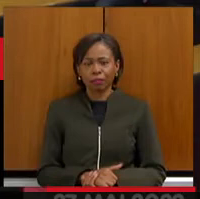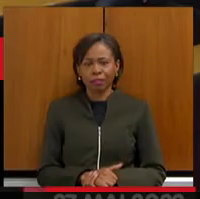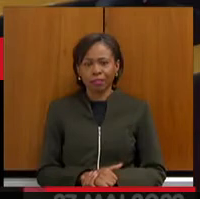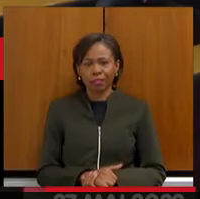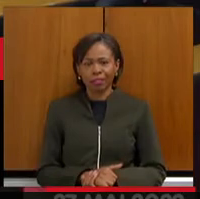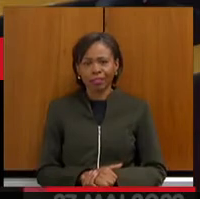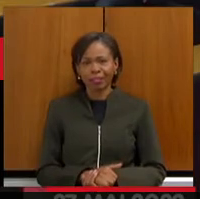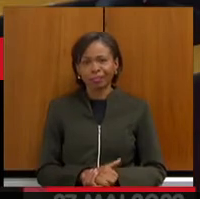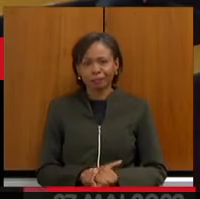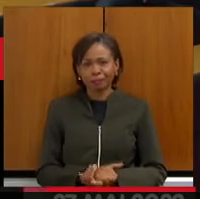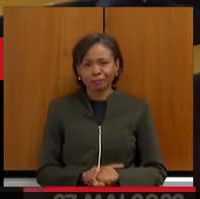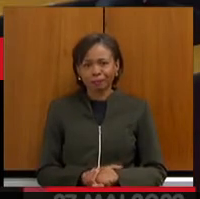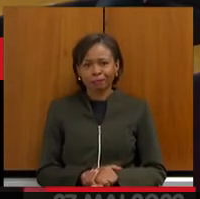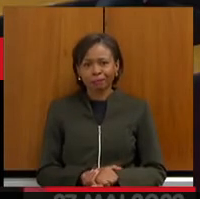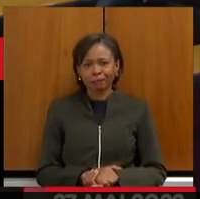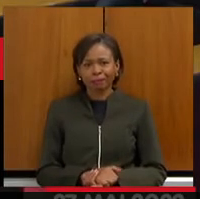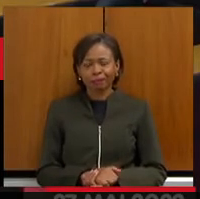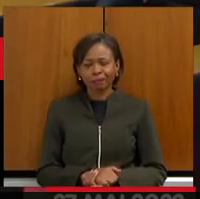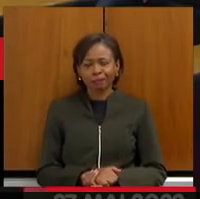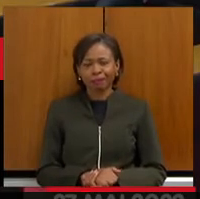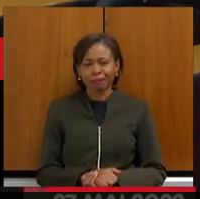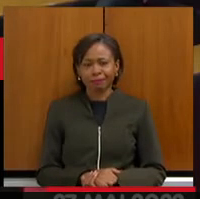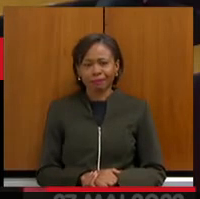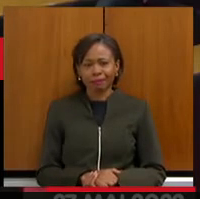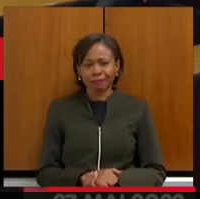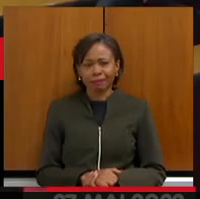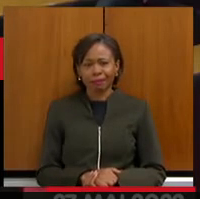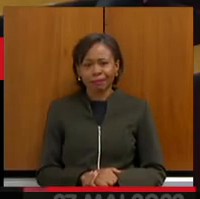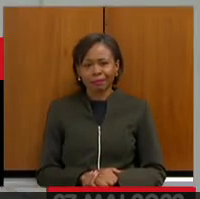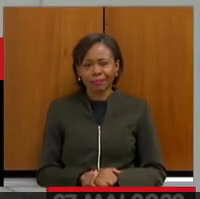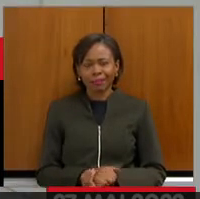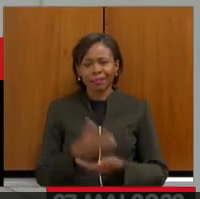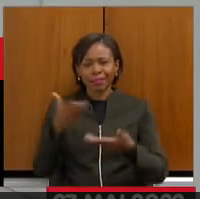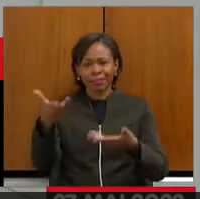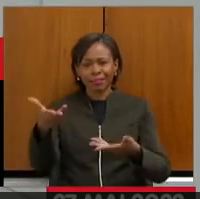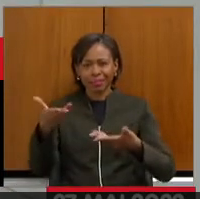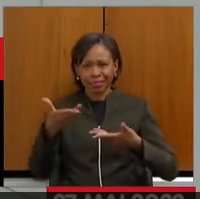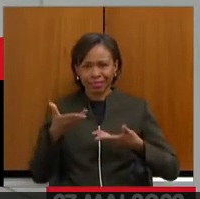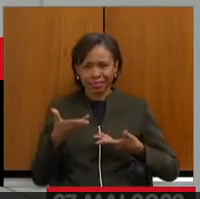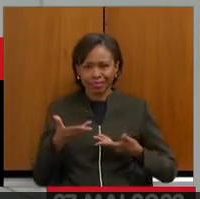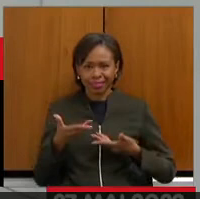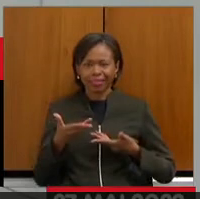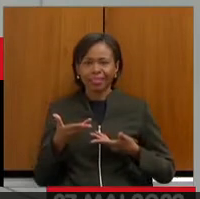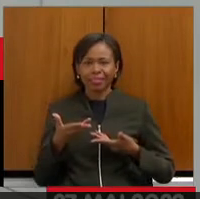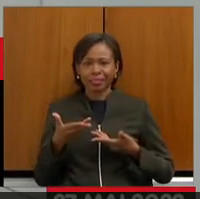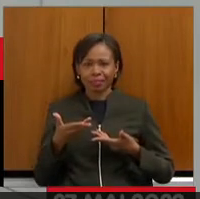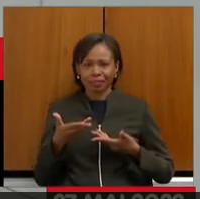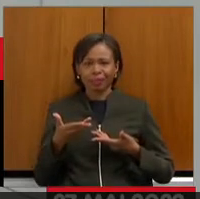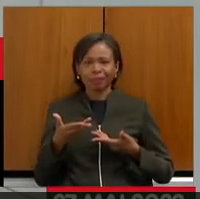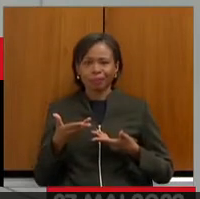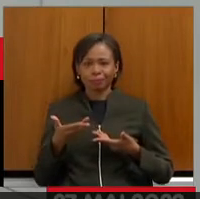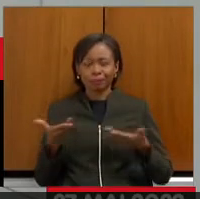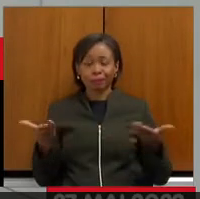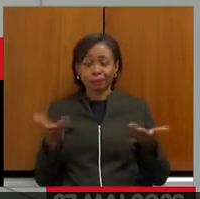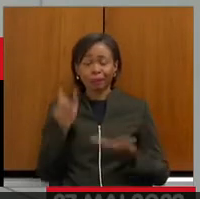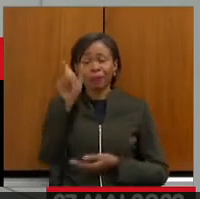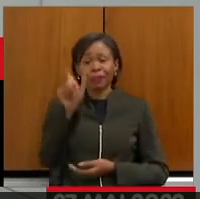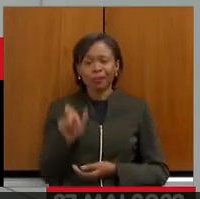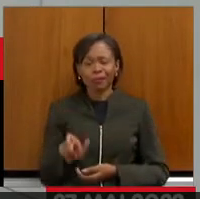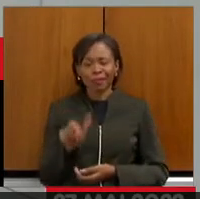a Taís vem aqui para gente dar um abraço vamos convidar agora a querida